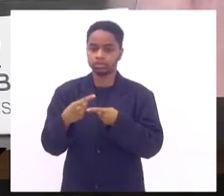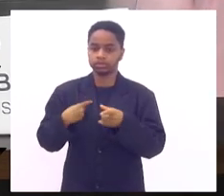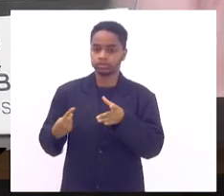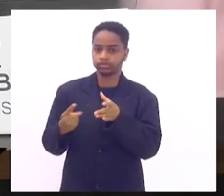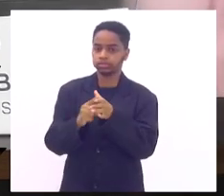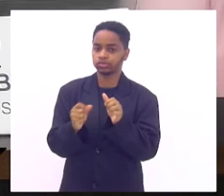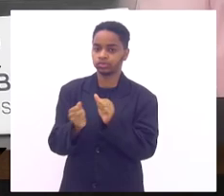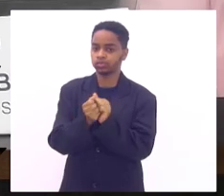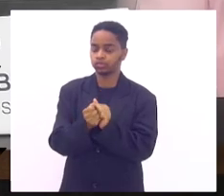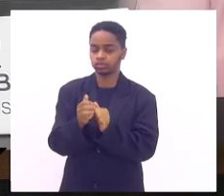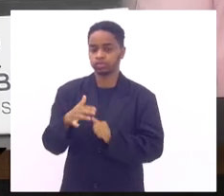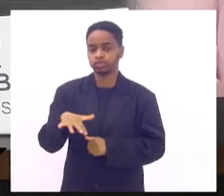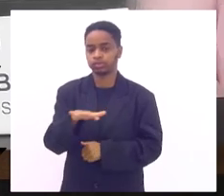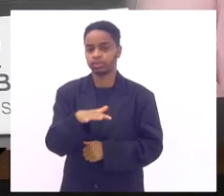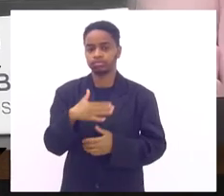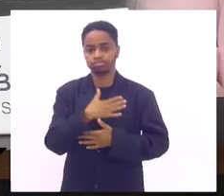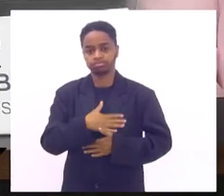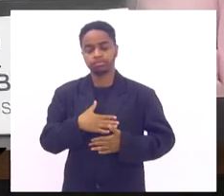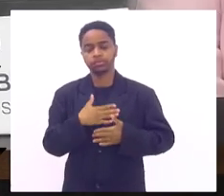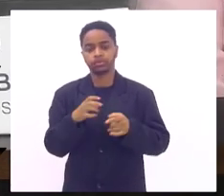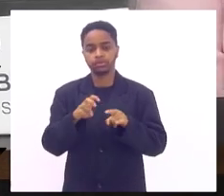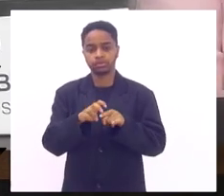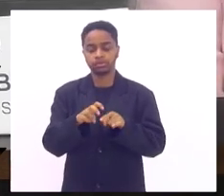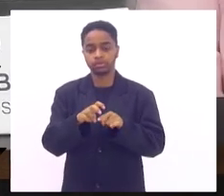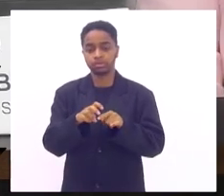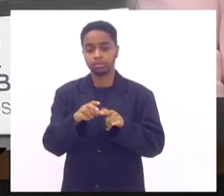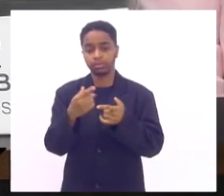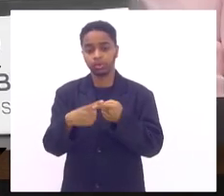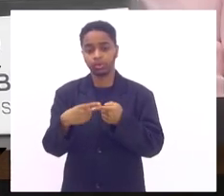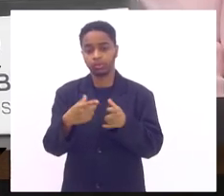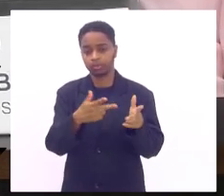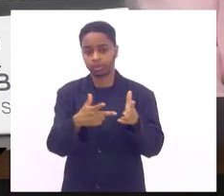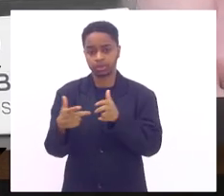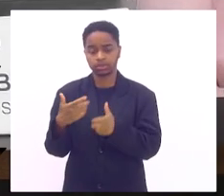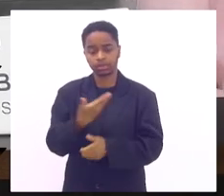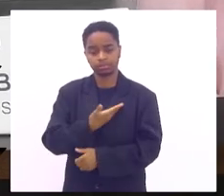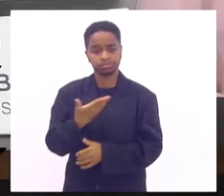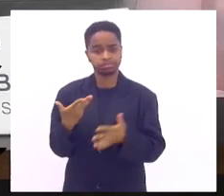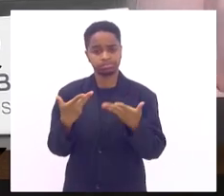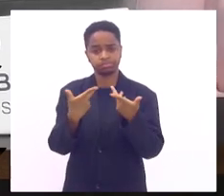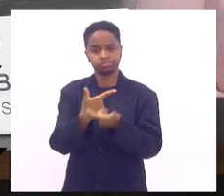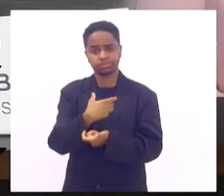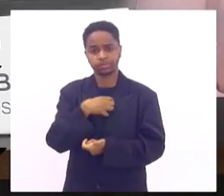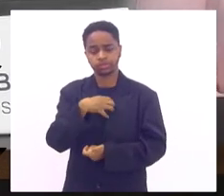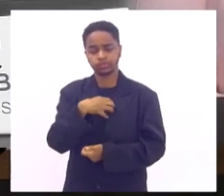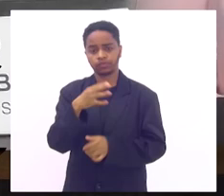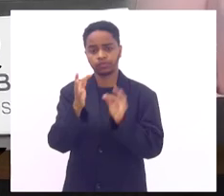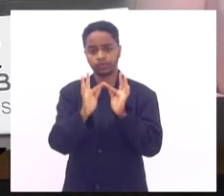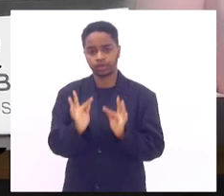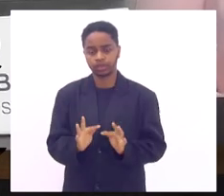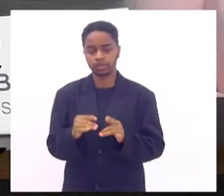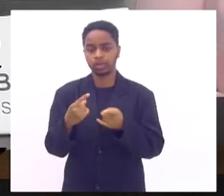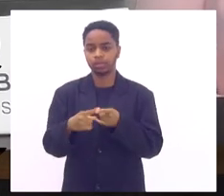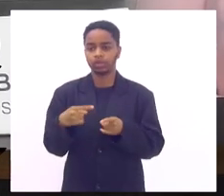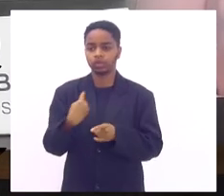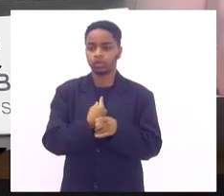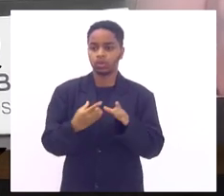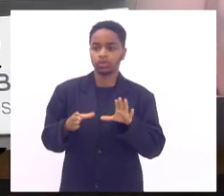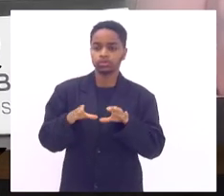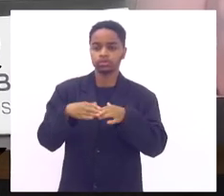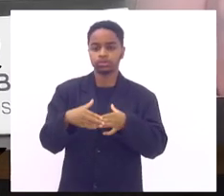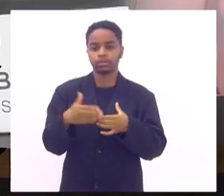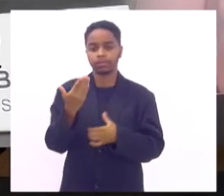enorme prazer. Vejo aqui colegas ilustres que me deixaram muito feliz. Nossa classe,